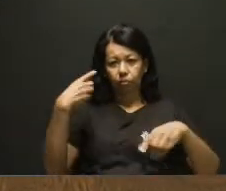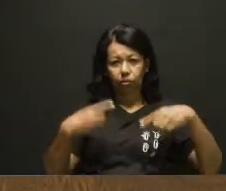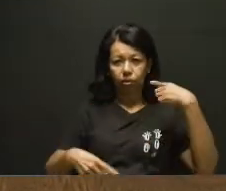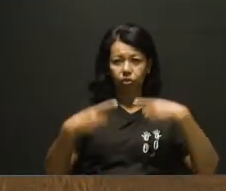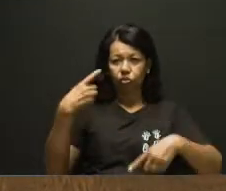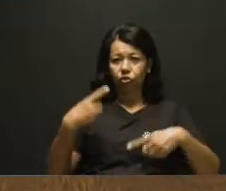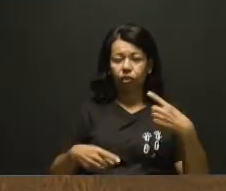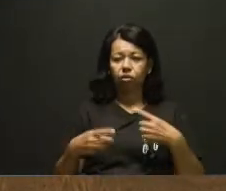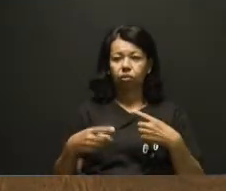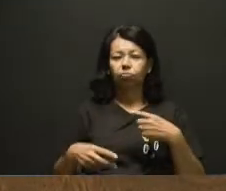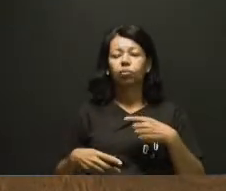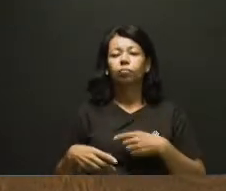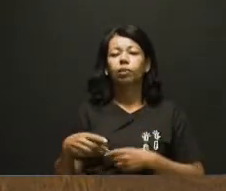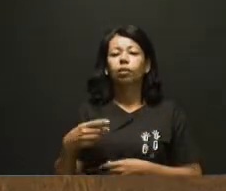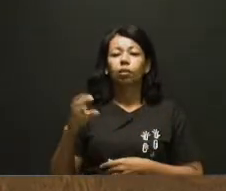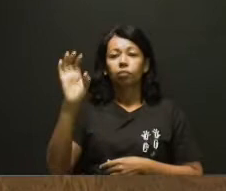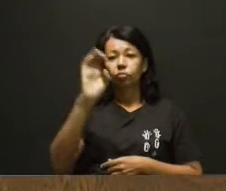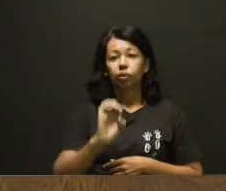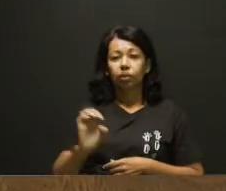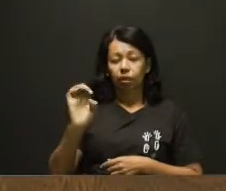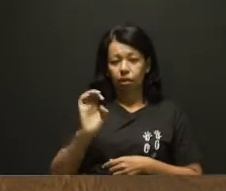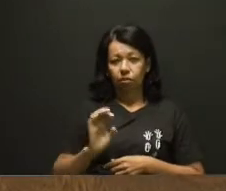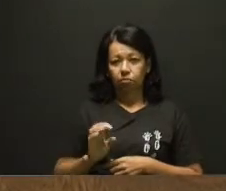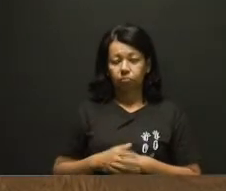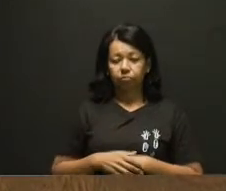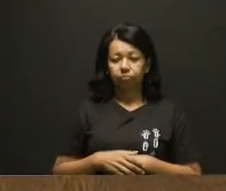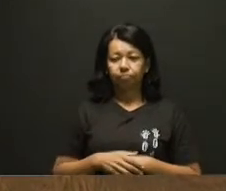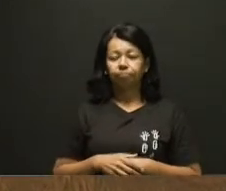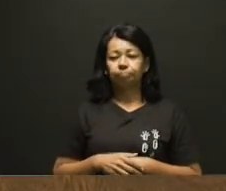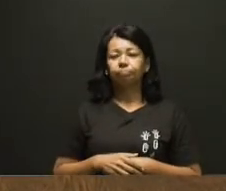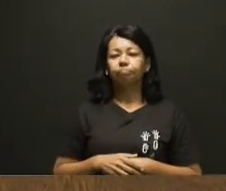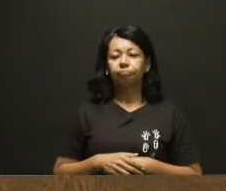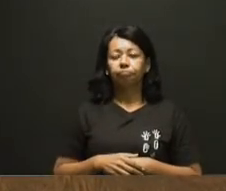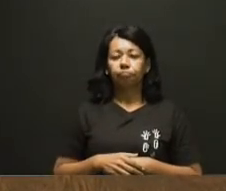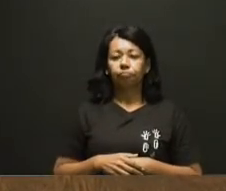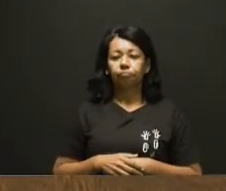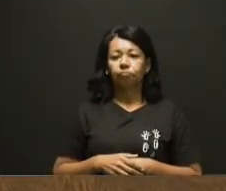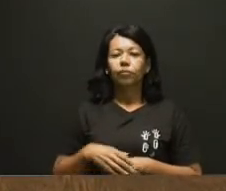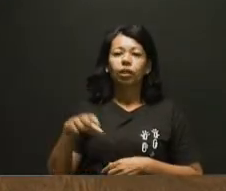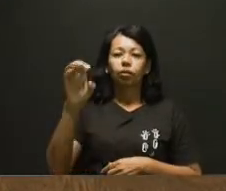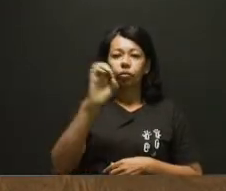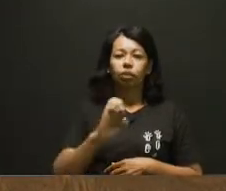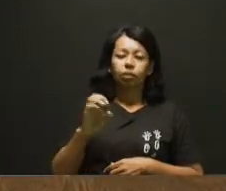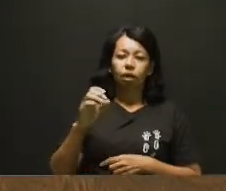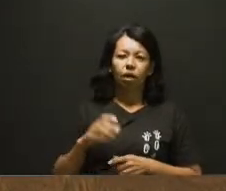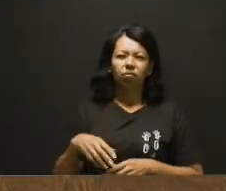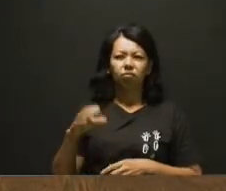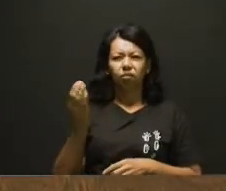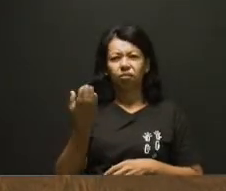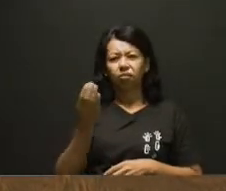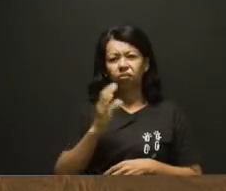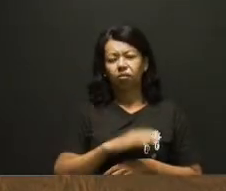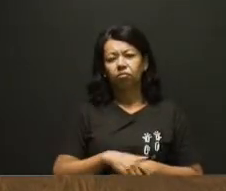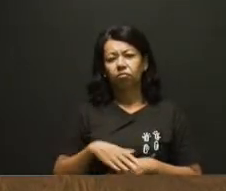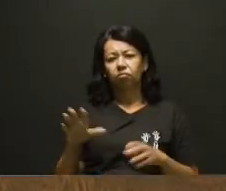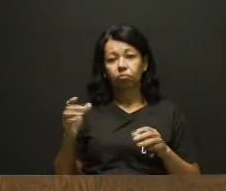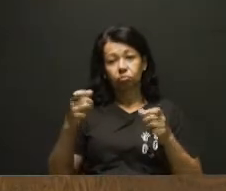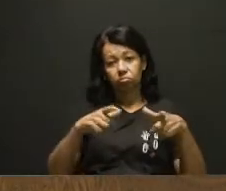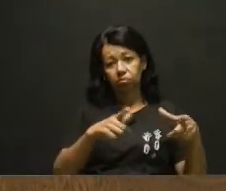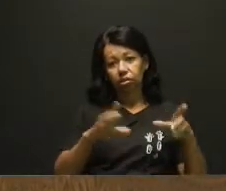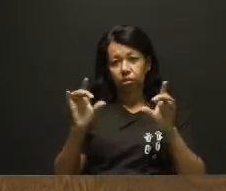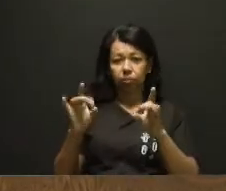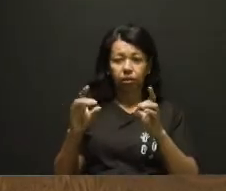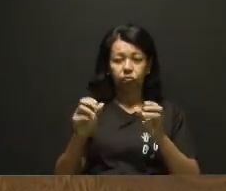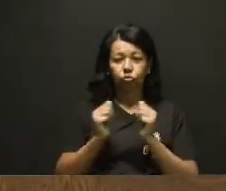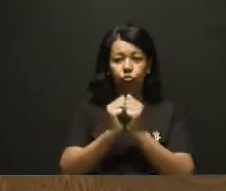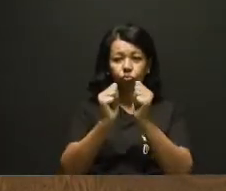são construídas com um exclusivamente tipologia seu estado a ter uma companhia específica nós podemos claro